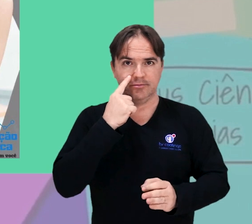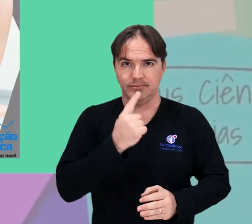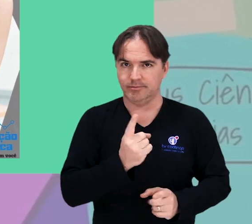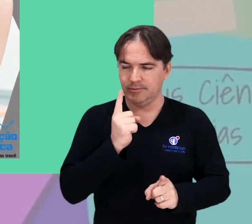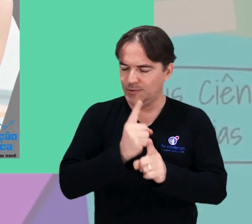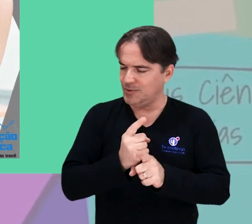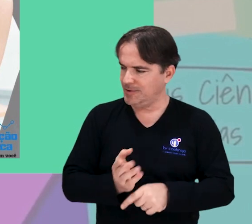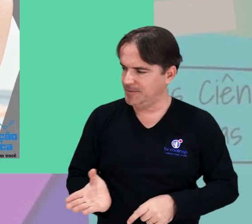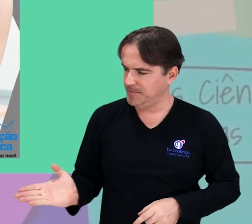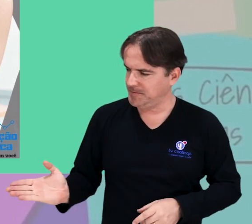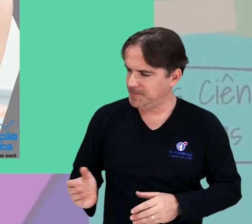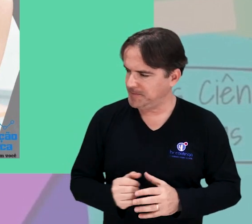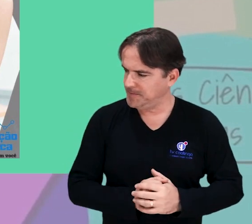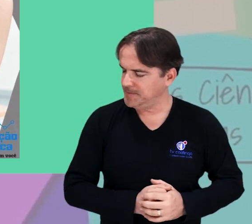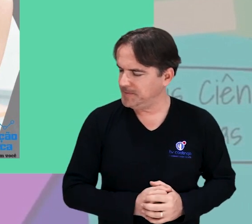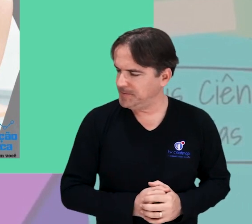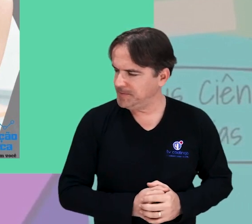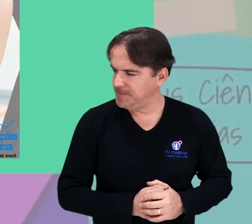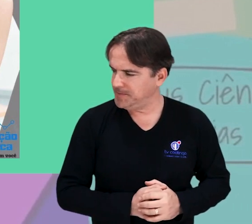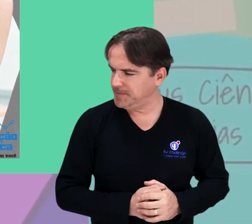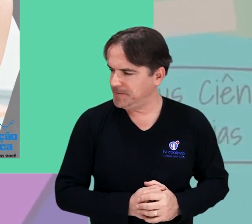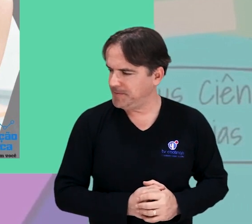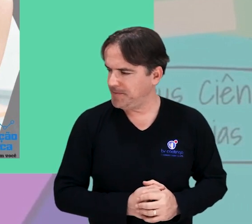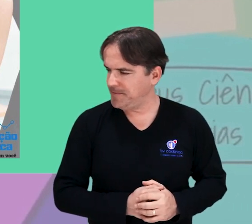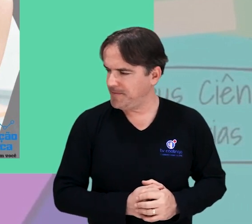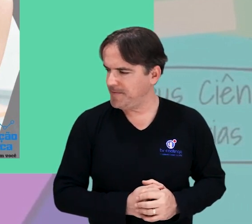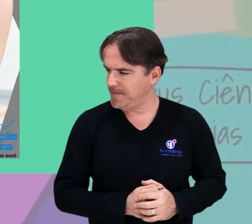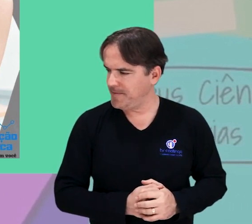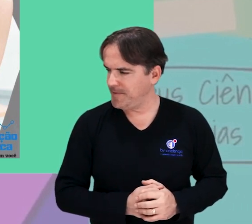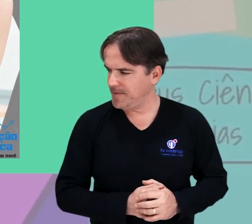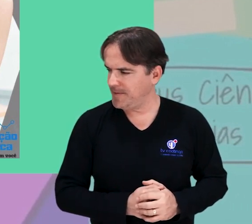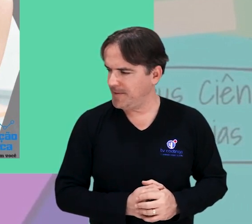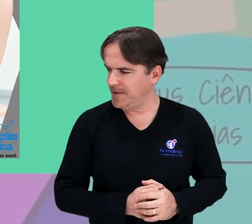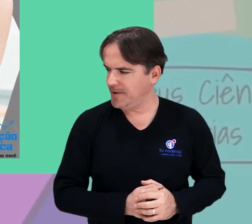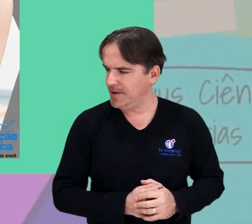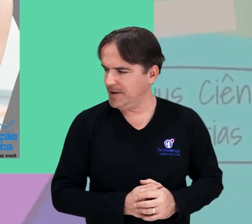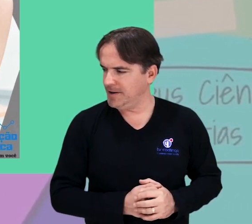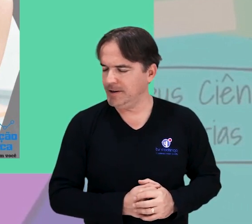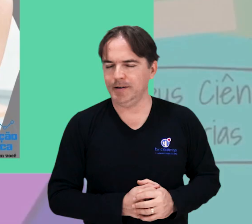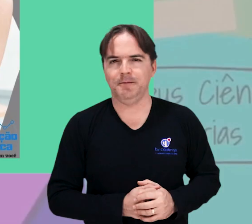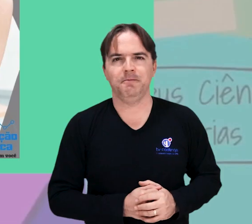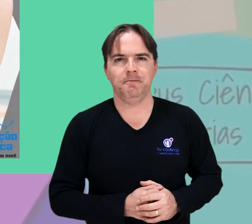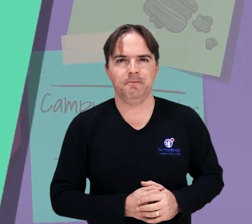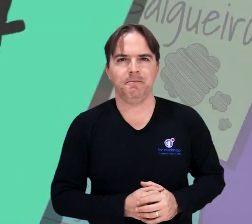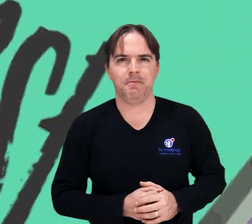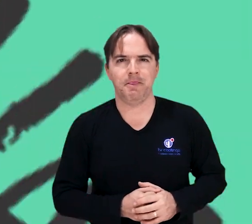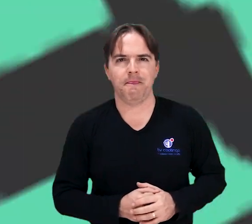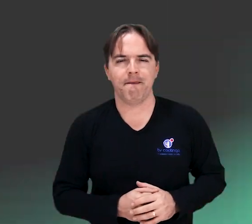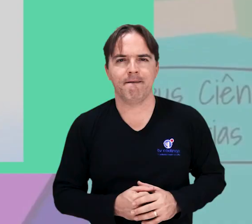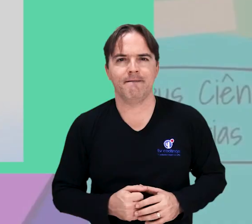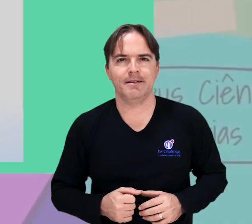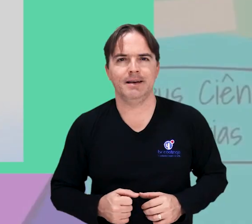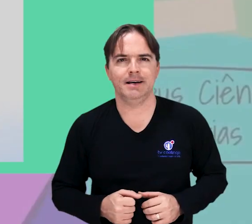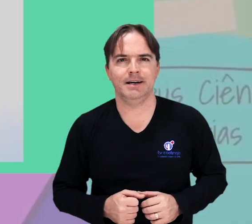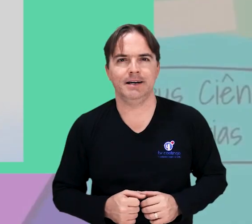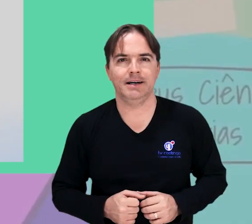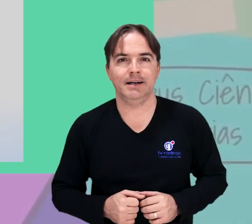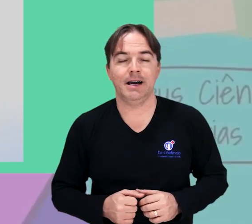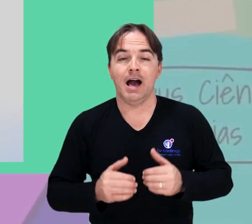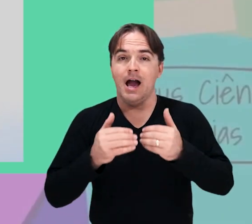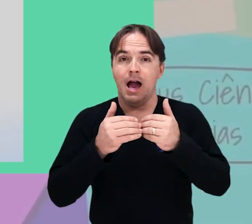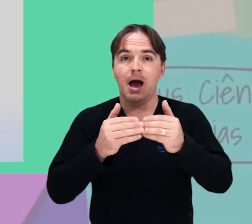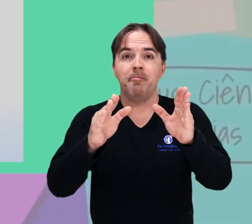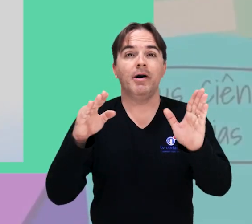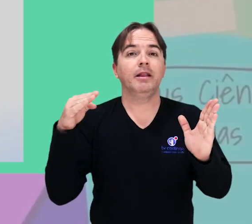no site abre ponto aí barra escola visita vem para univasf estão